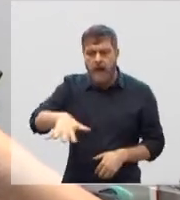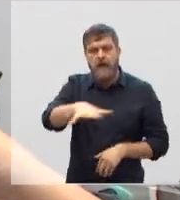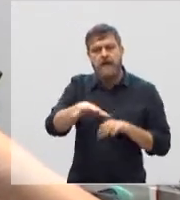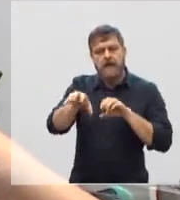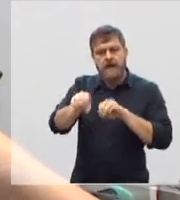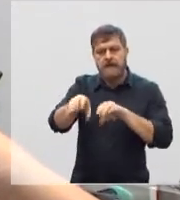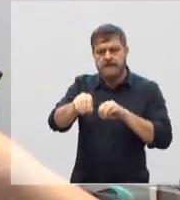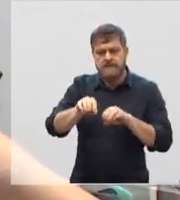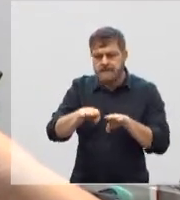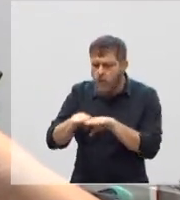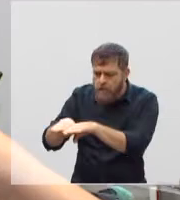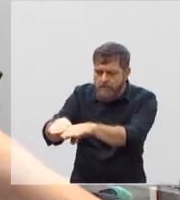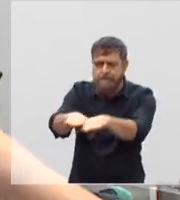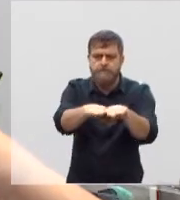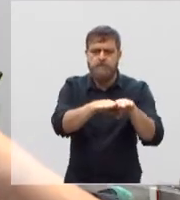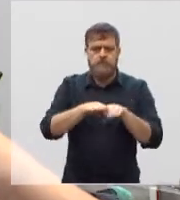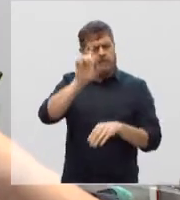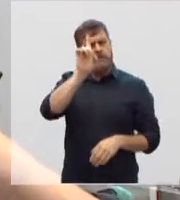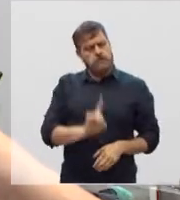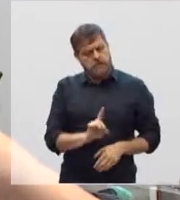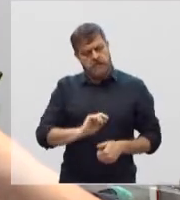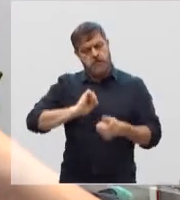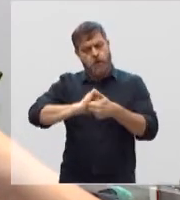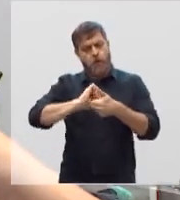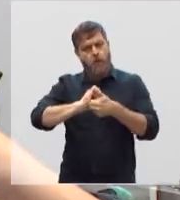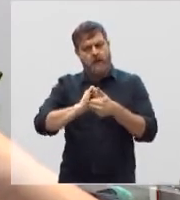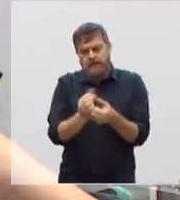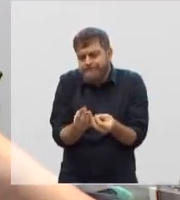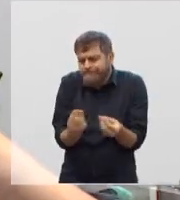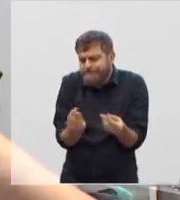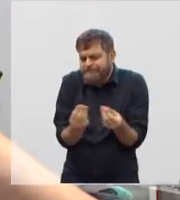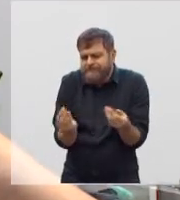a educação seja universal